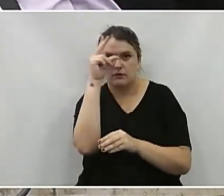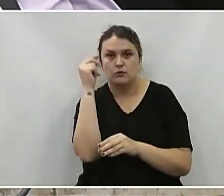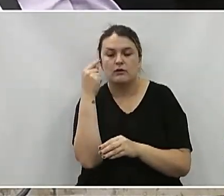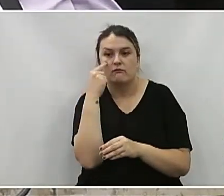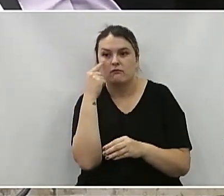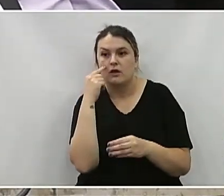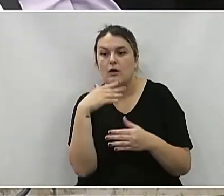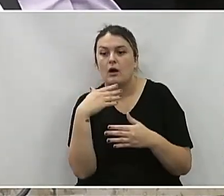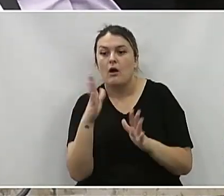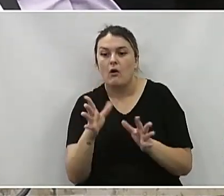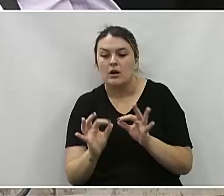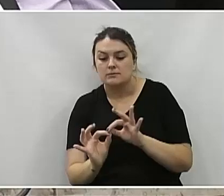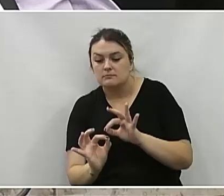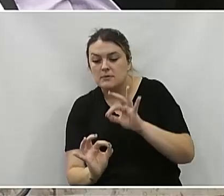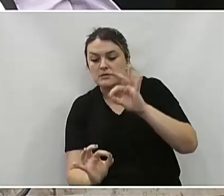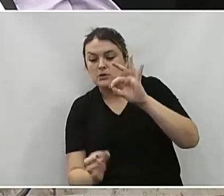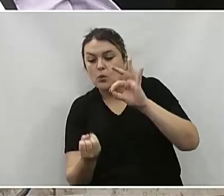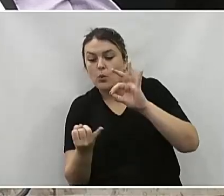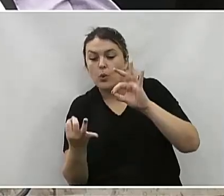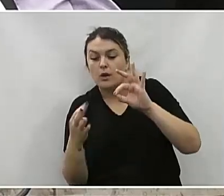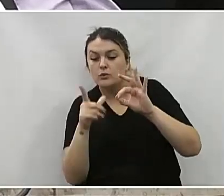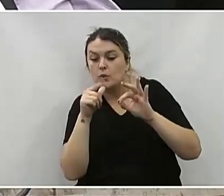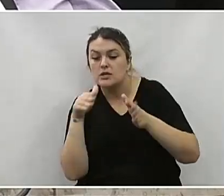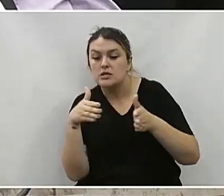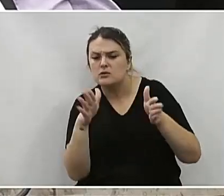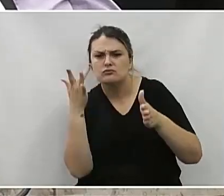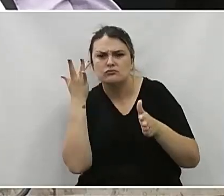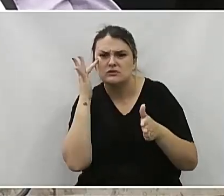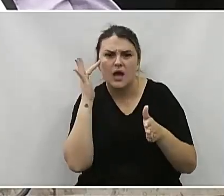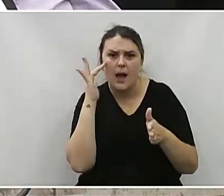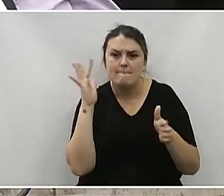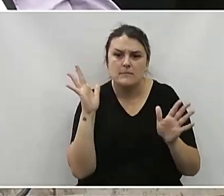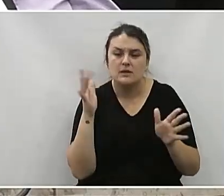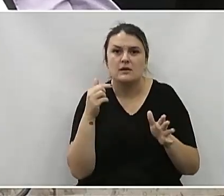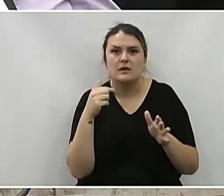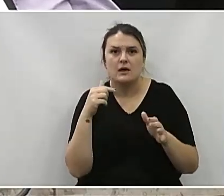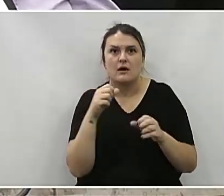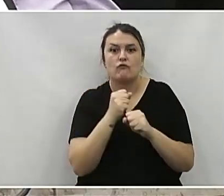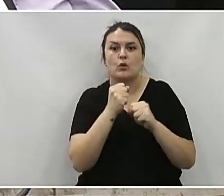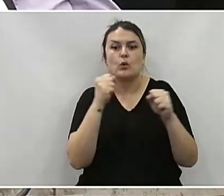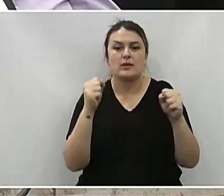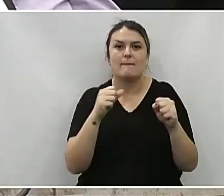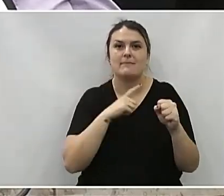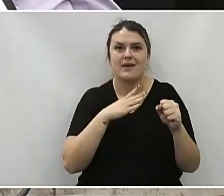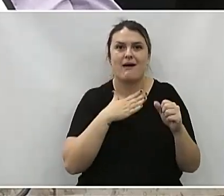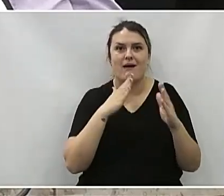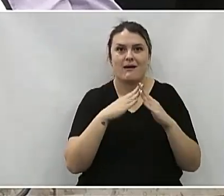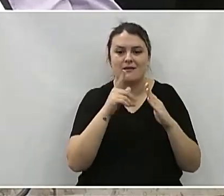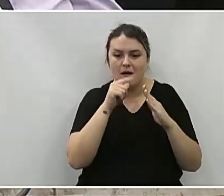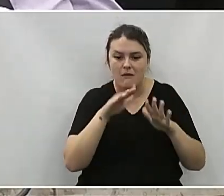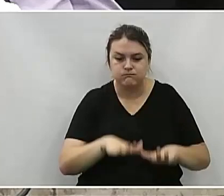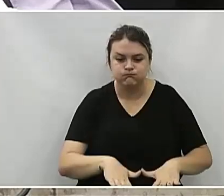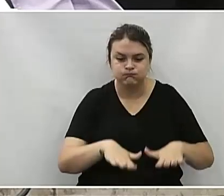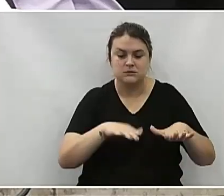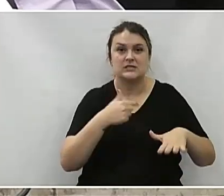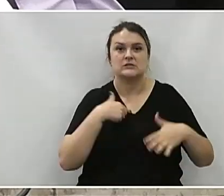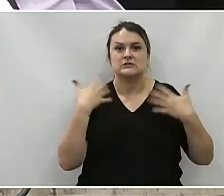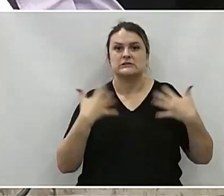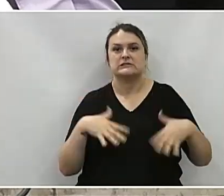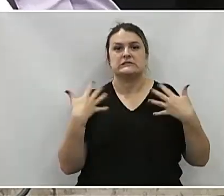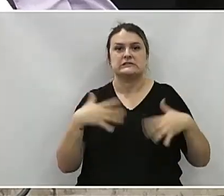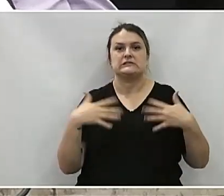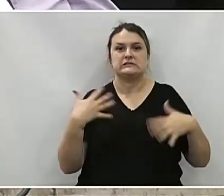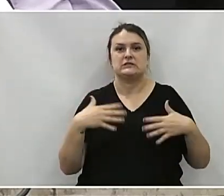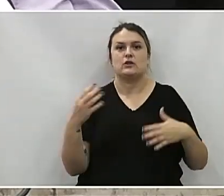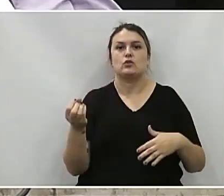ver qual que é a altura que tá o Rio e não saber se quando você acordar vai ter água na tua casa né eu tava agoniada aqui